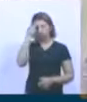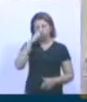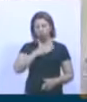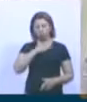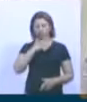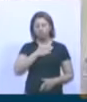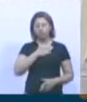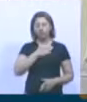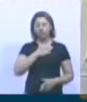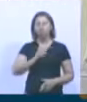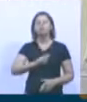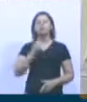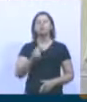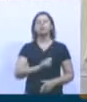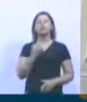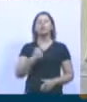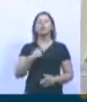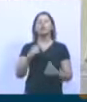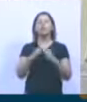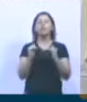físico, eu peço,